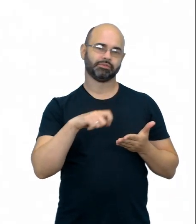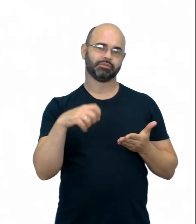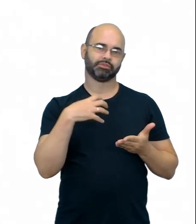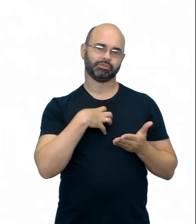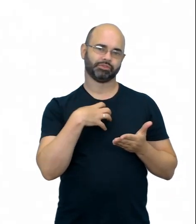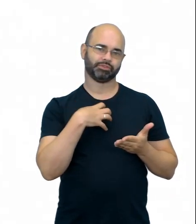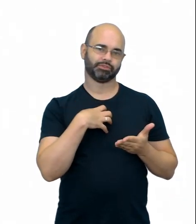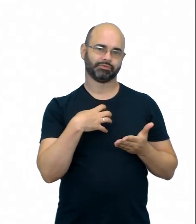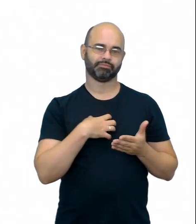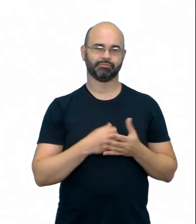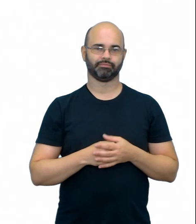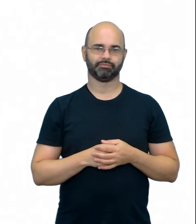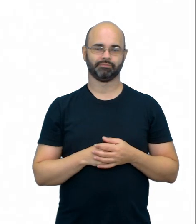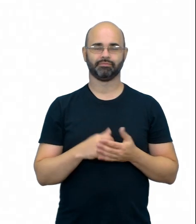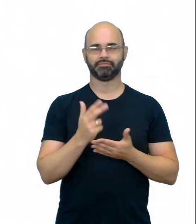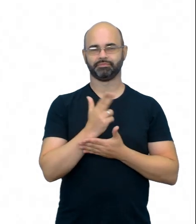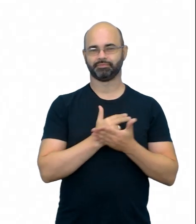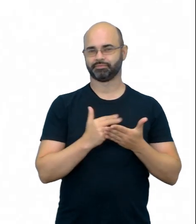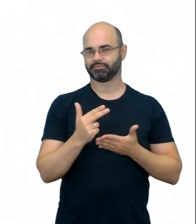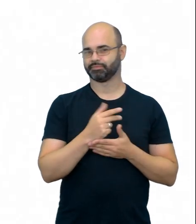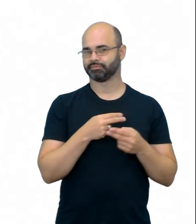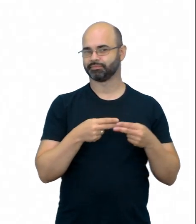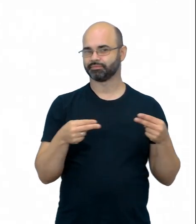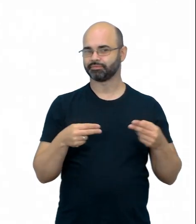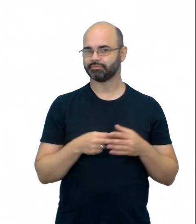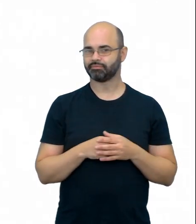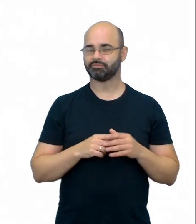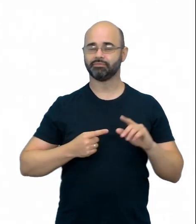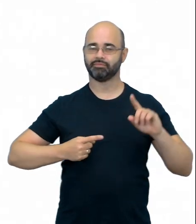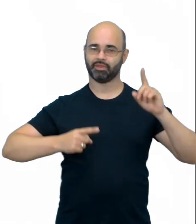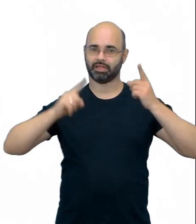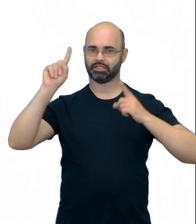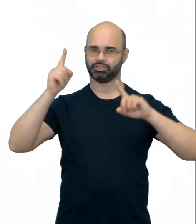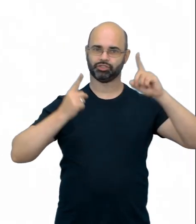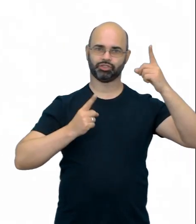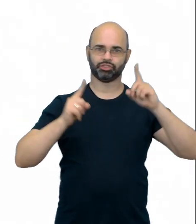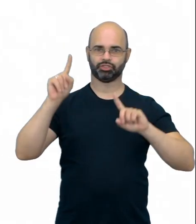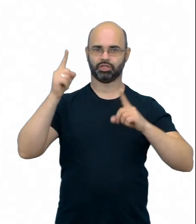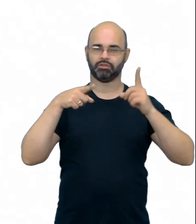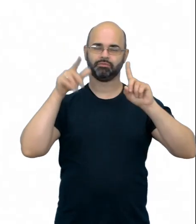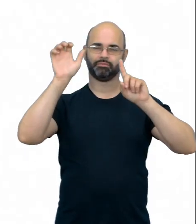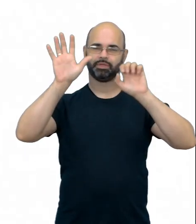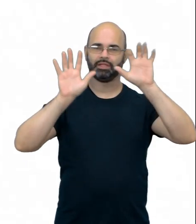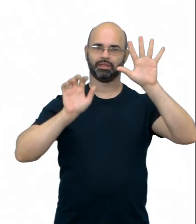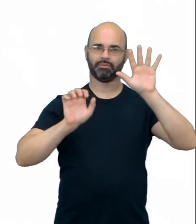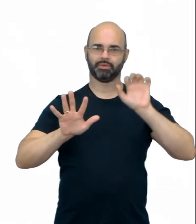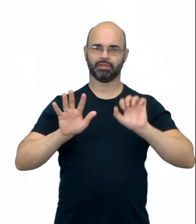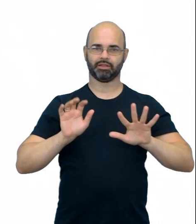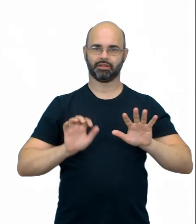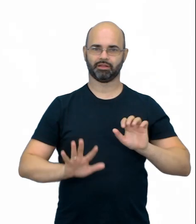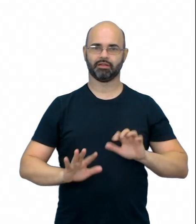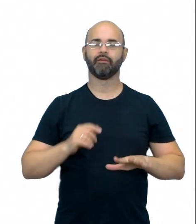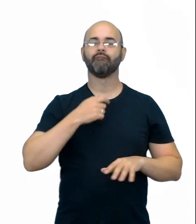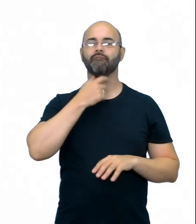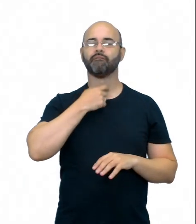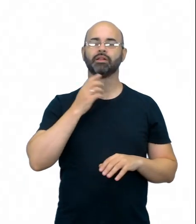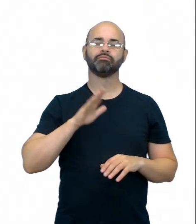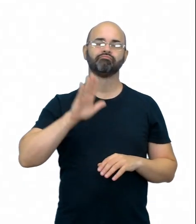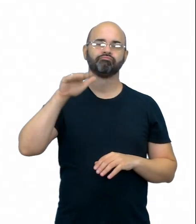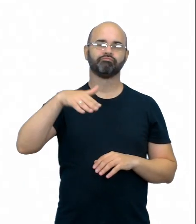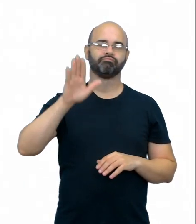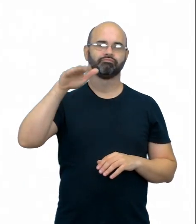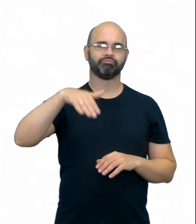elementos pictóricos, que operam como gestos, mímicas e prosódia